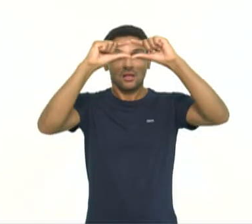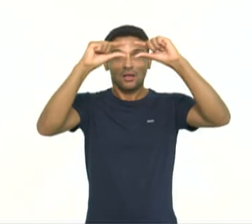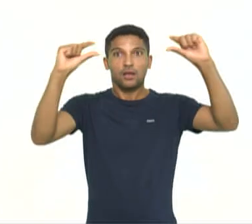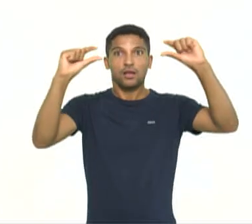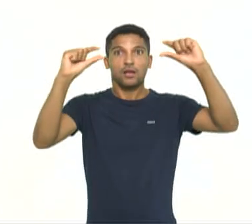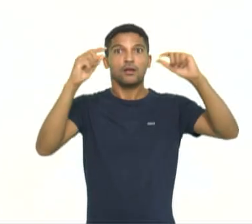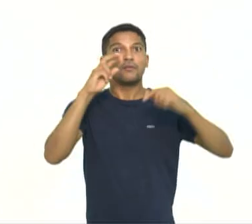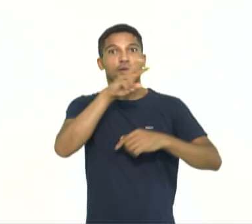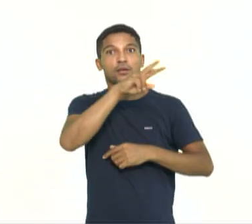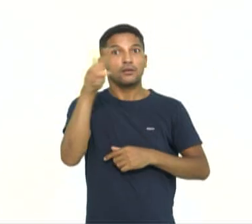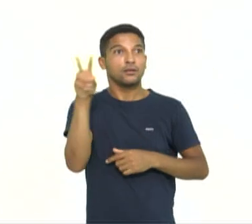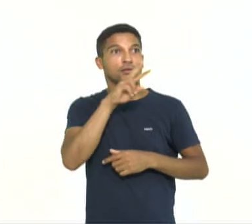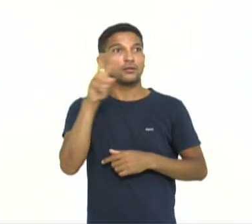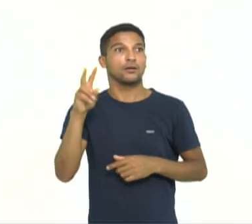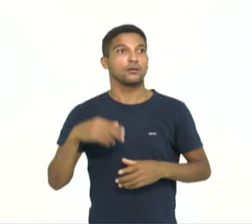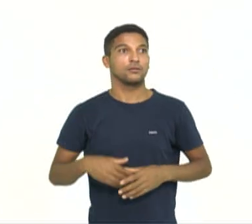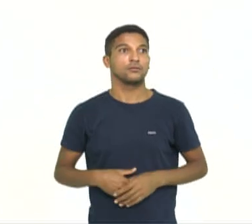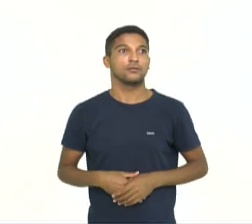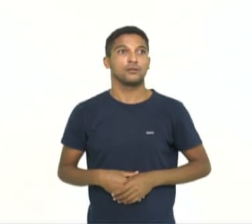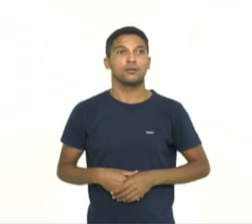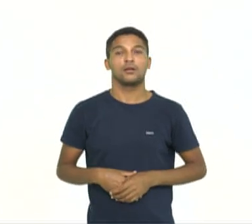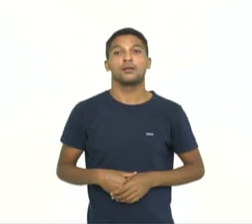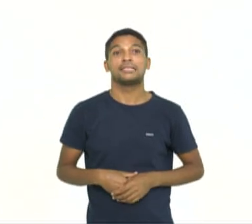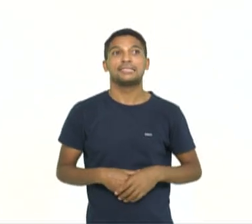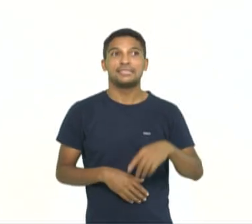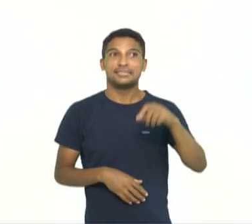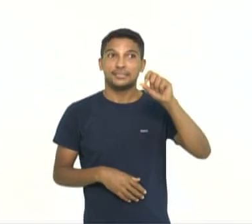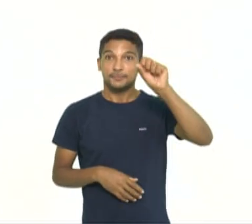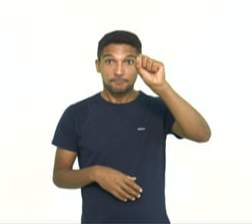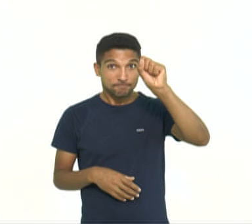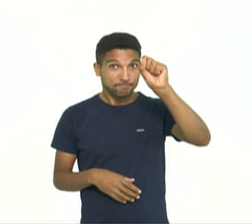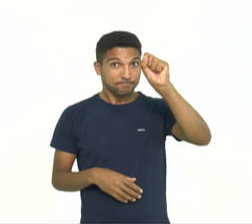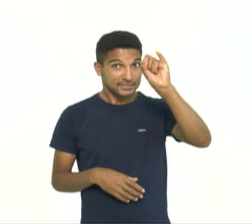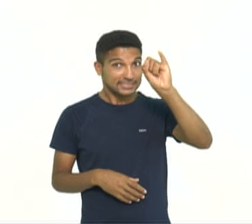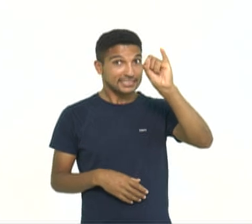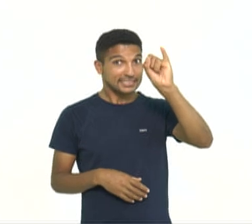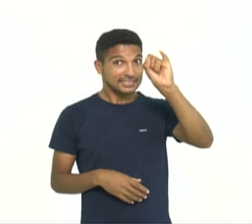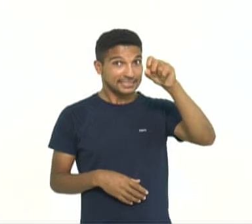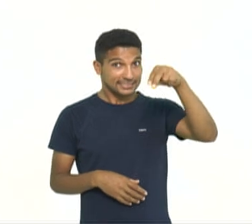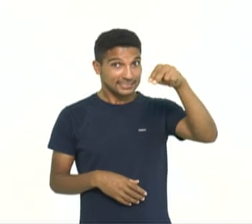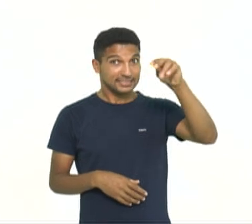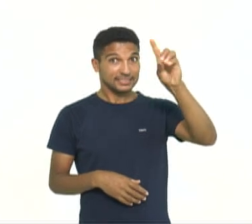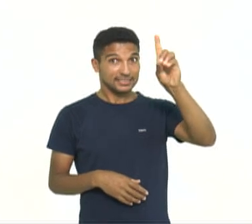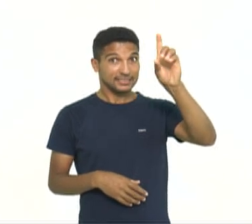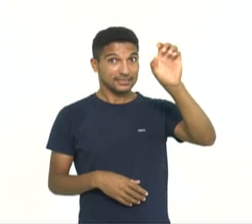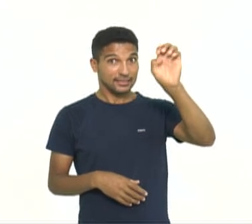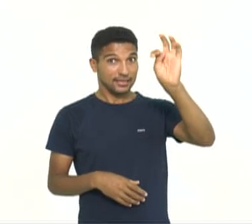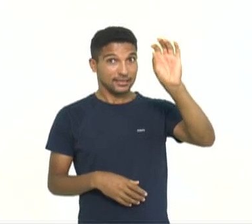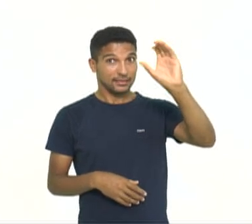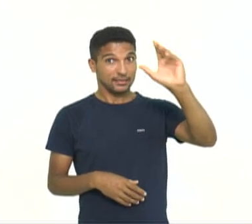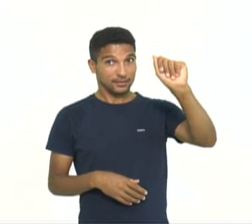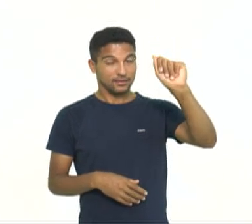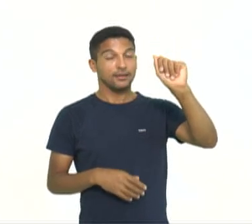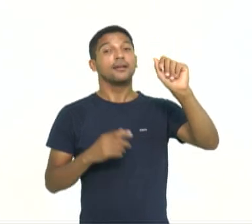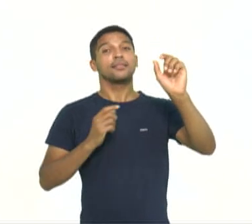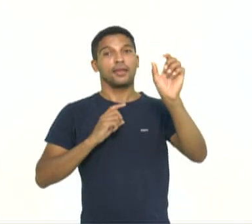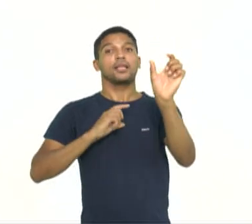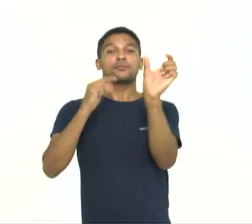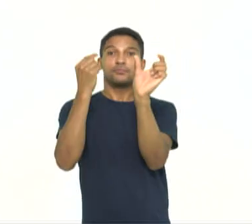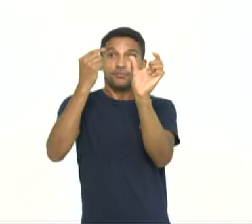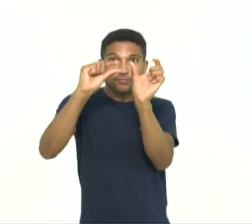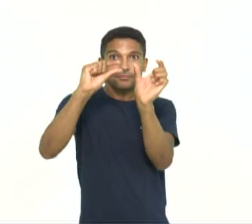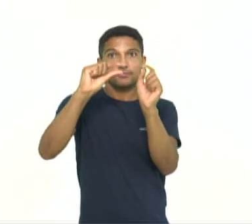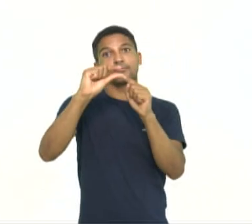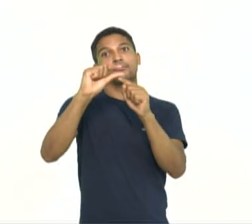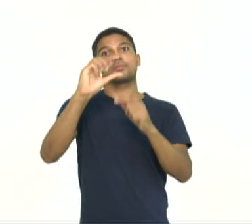são orações coordenadas entre si, mas que são ligadas através de uma conjunção coordenativa. Esse caráter vai trazer para esse